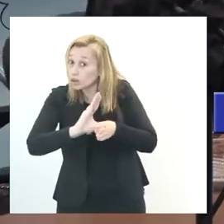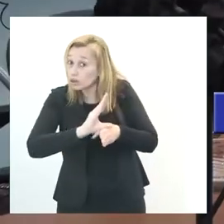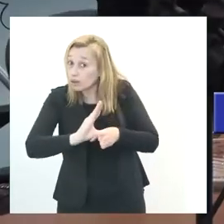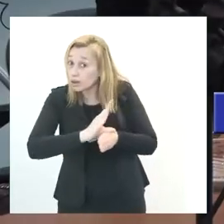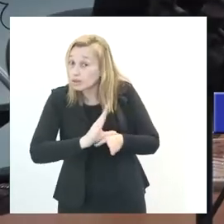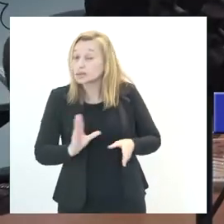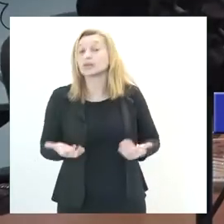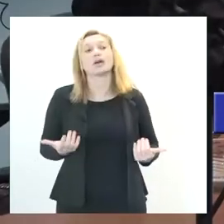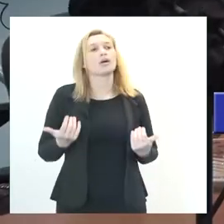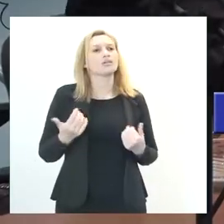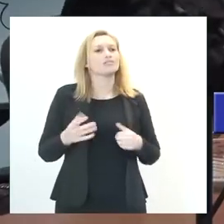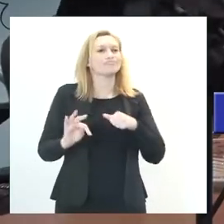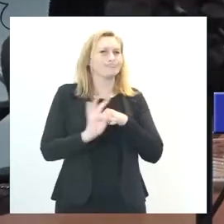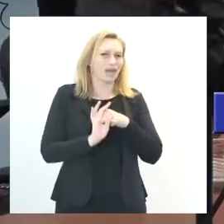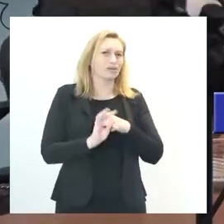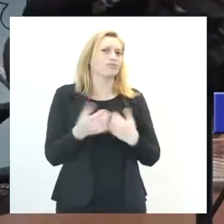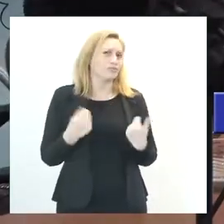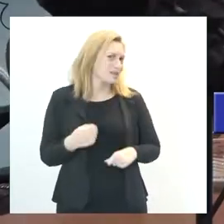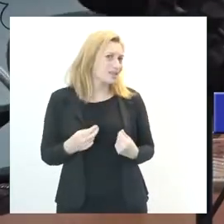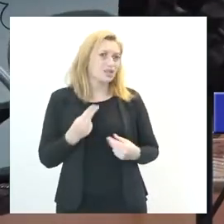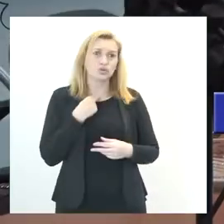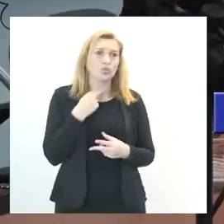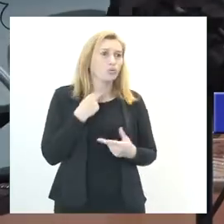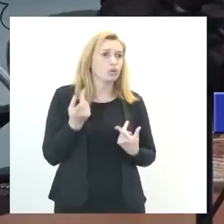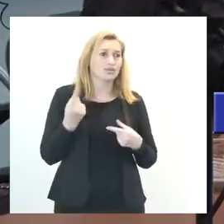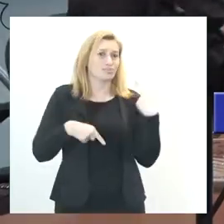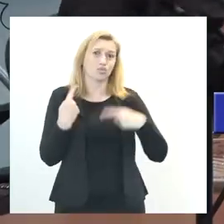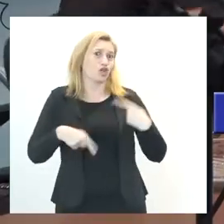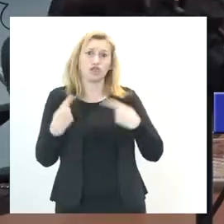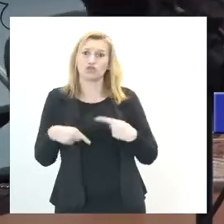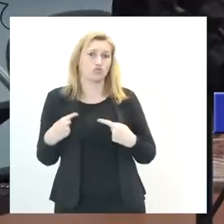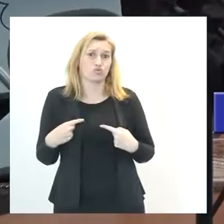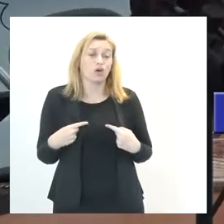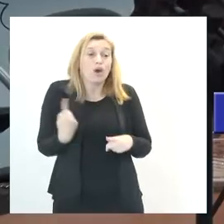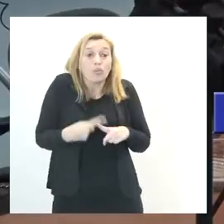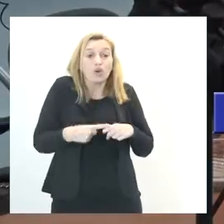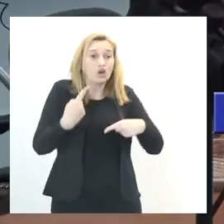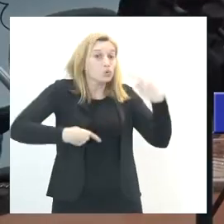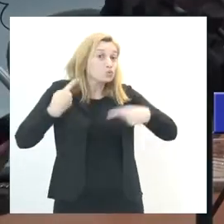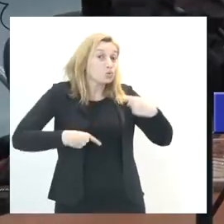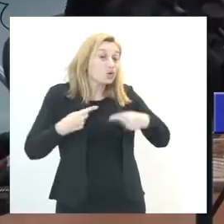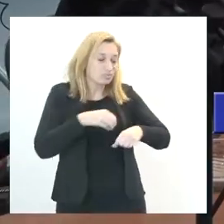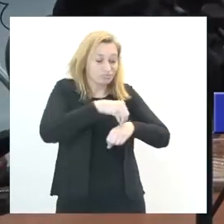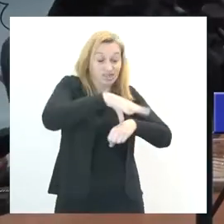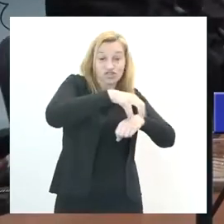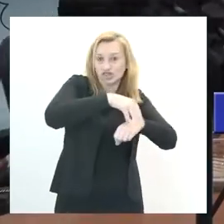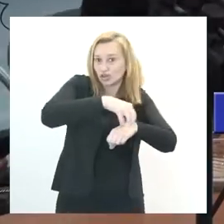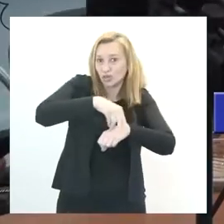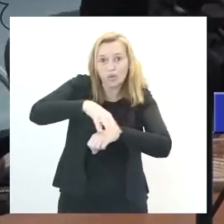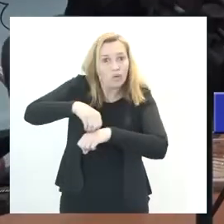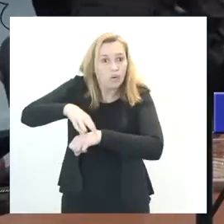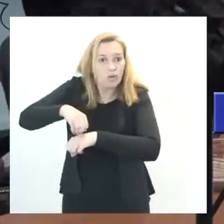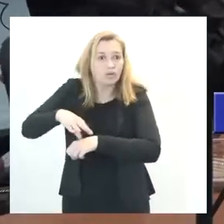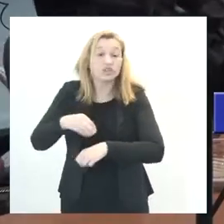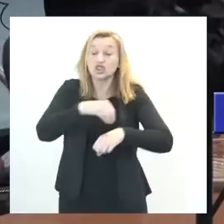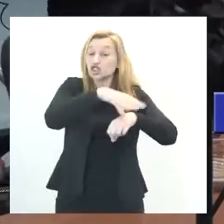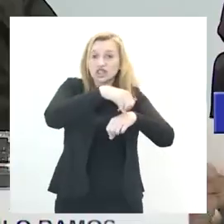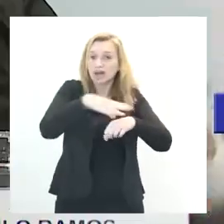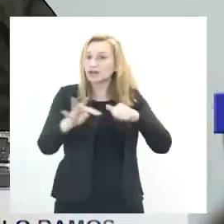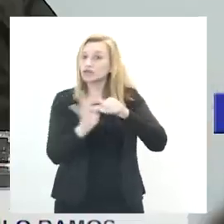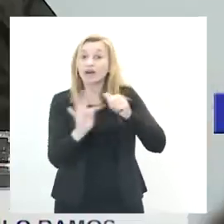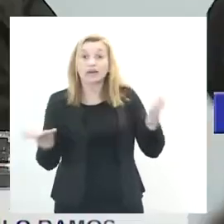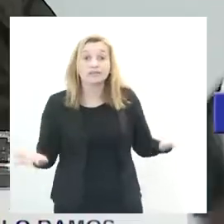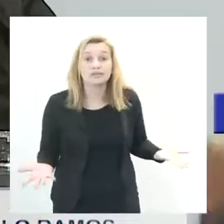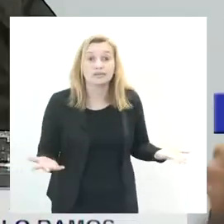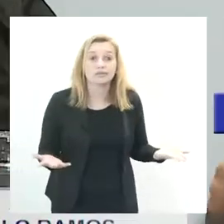e tem que ser técnico não pode ser político que os políticos indicam indicaram os técnicos